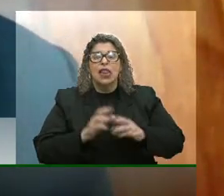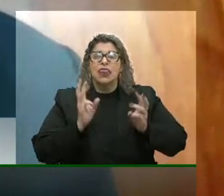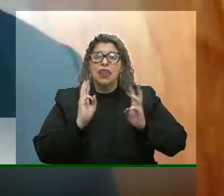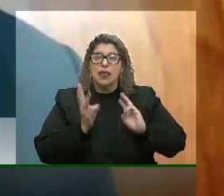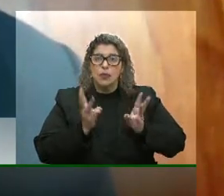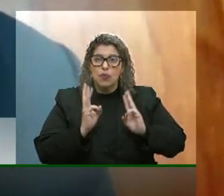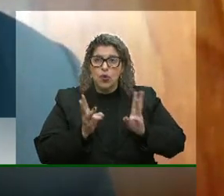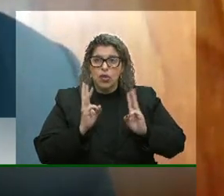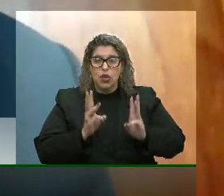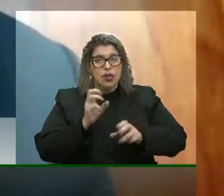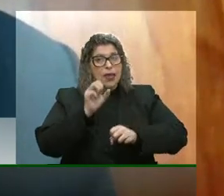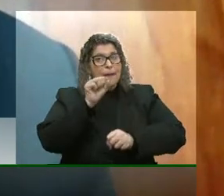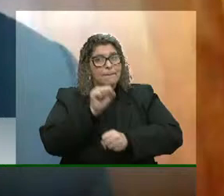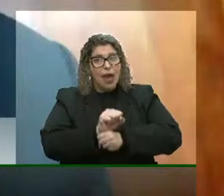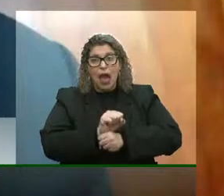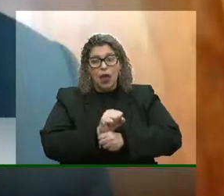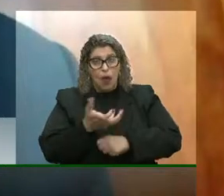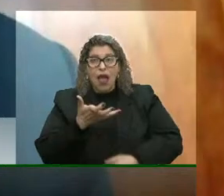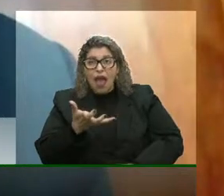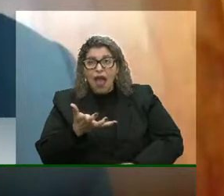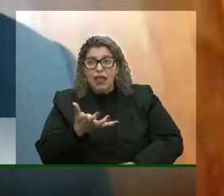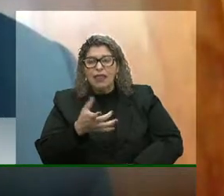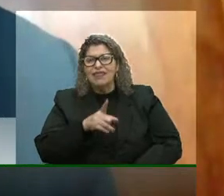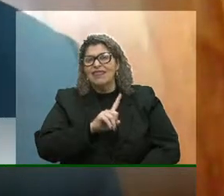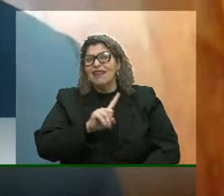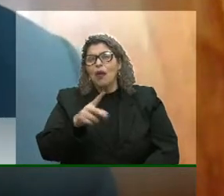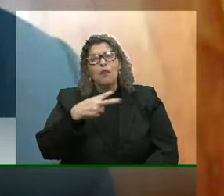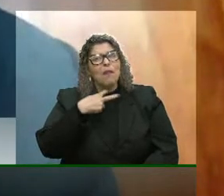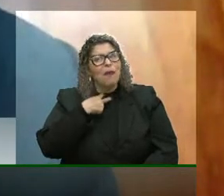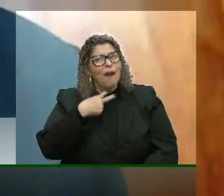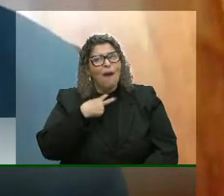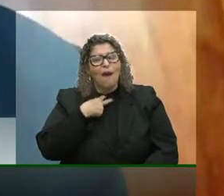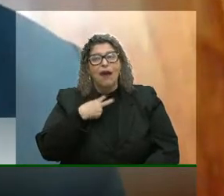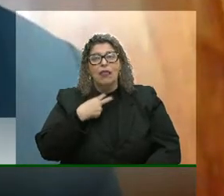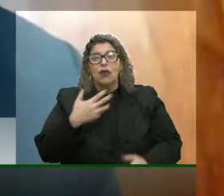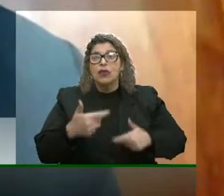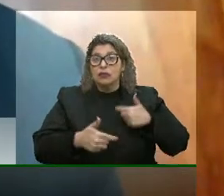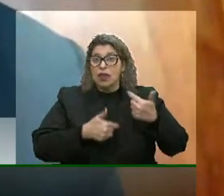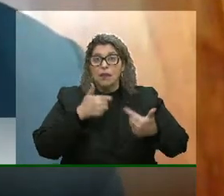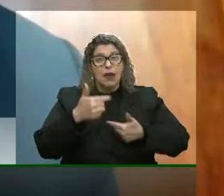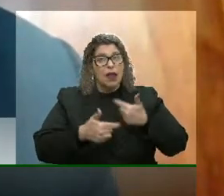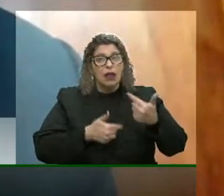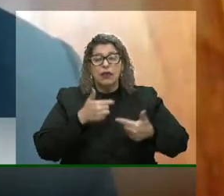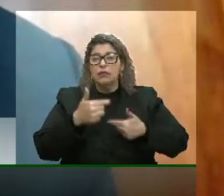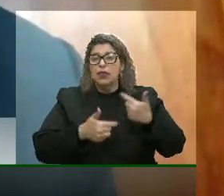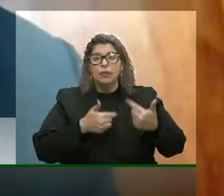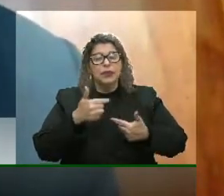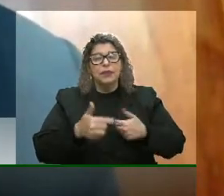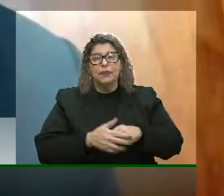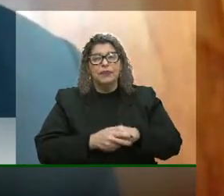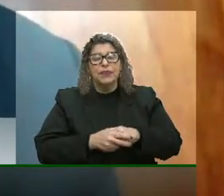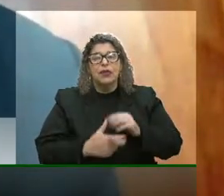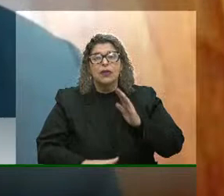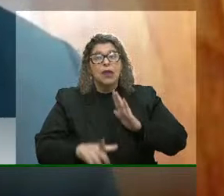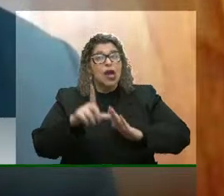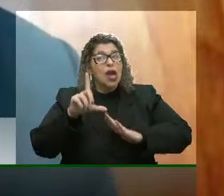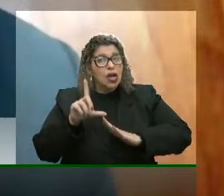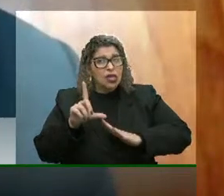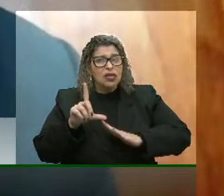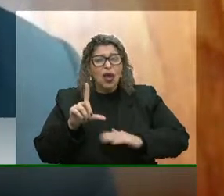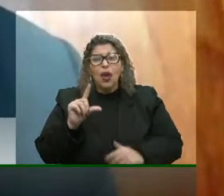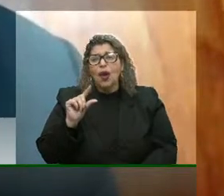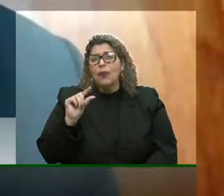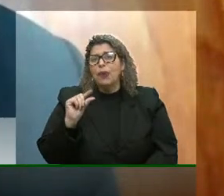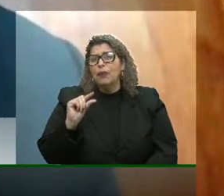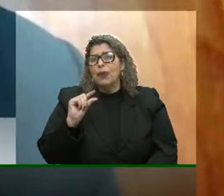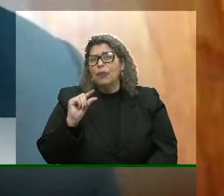transportadores que estão parados, não é porque querem, é porque não podem transportar, possam antecipar a eles um